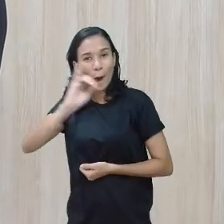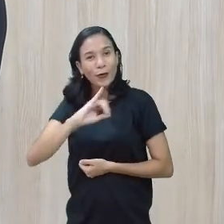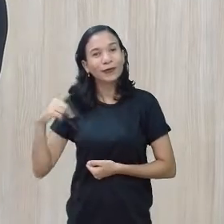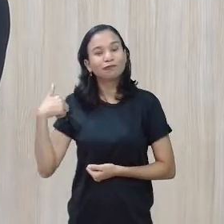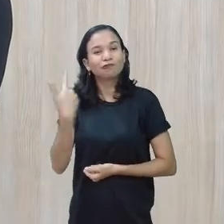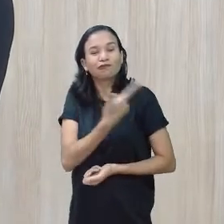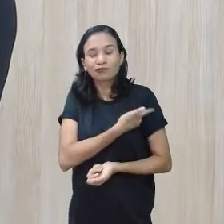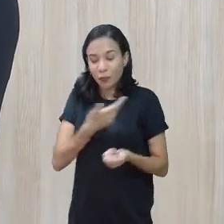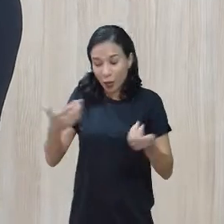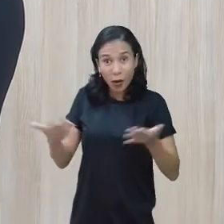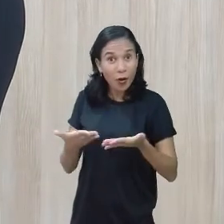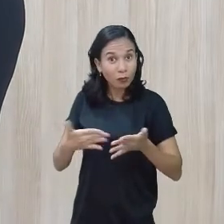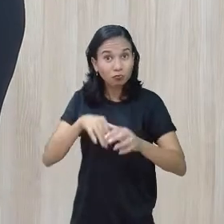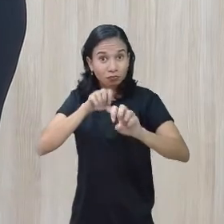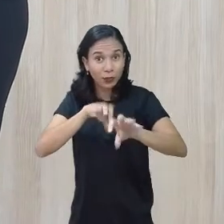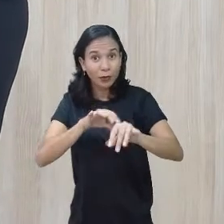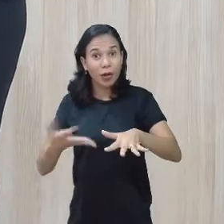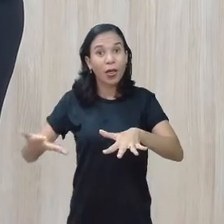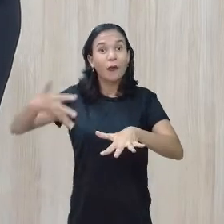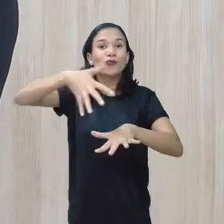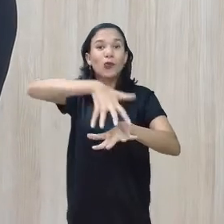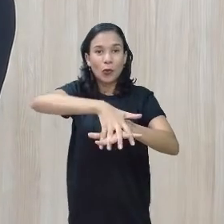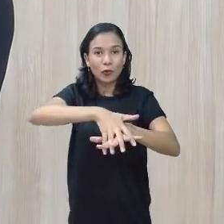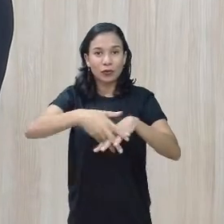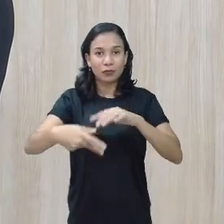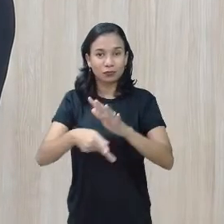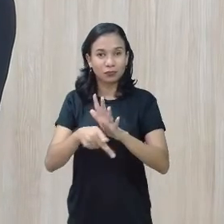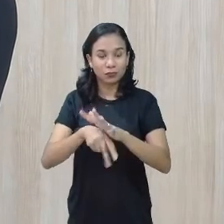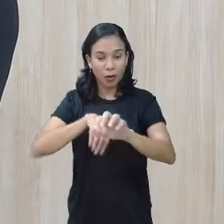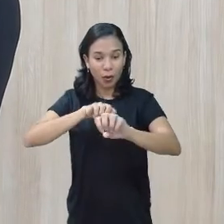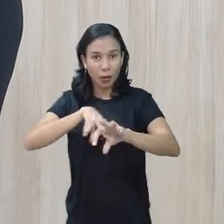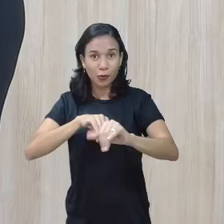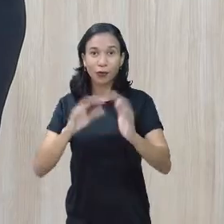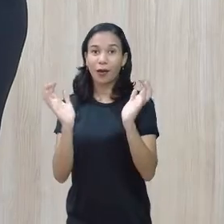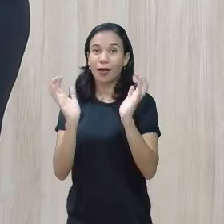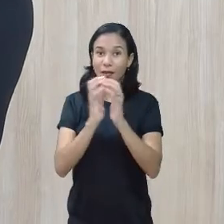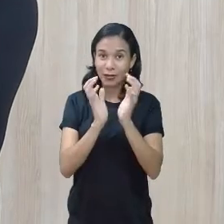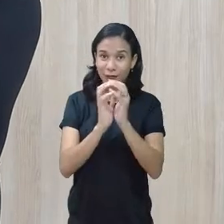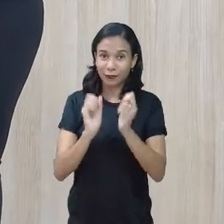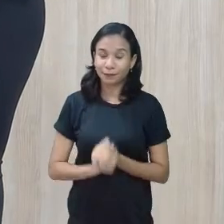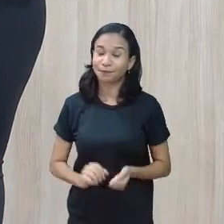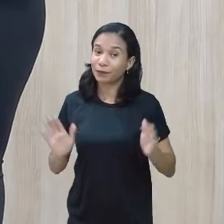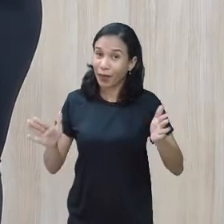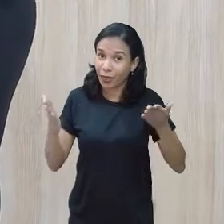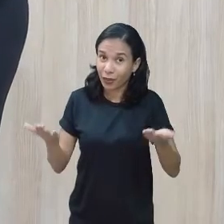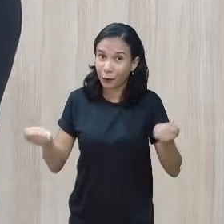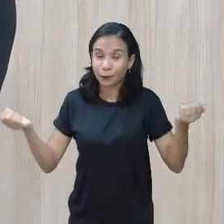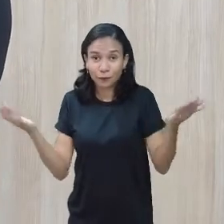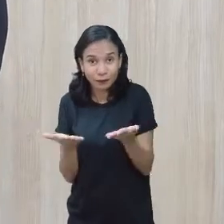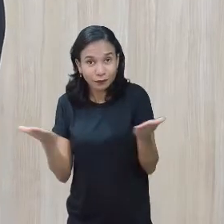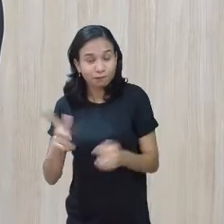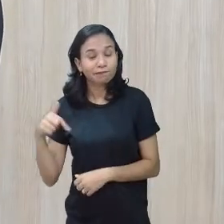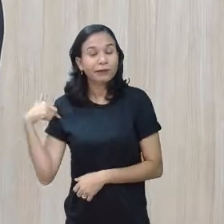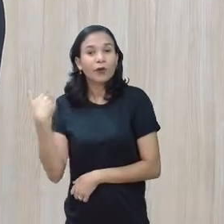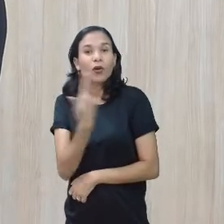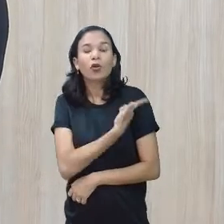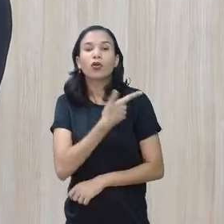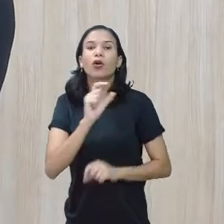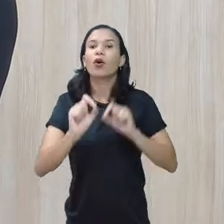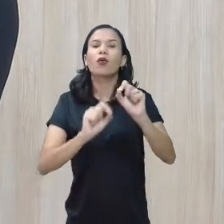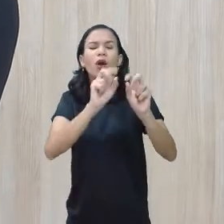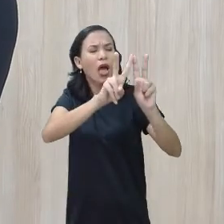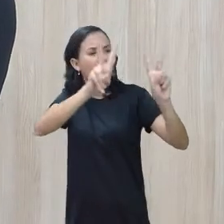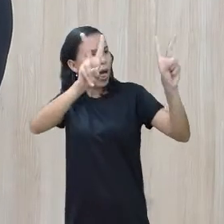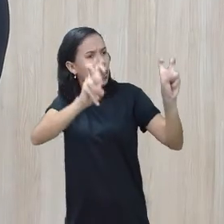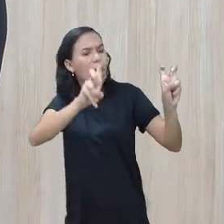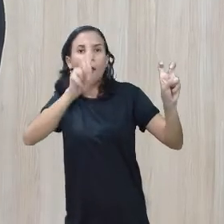estamos aqui na Educação Inclusiva do Educa Recife. Então, nesse momento, vamos tratar de uma